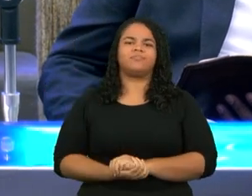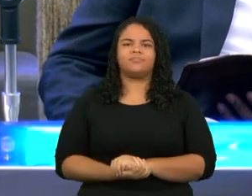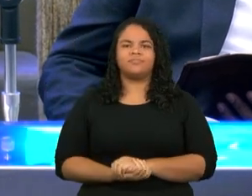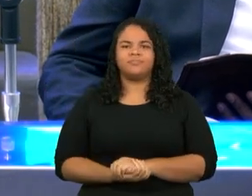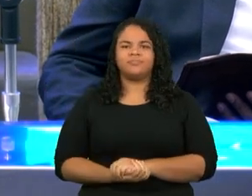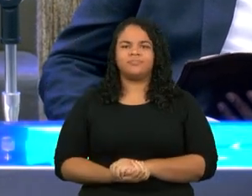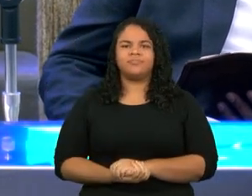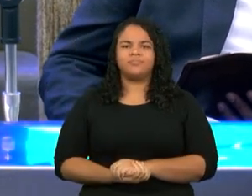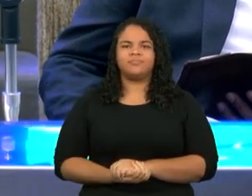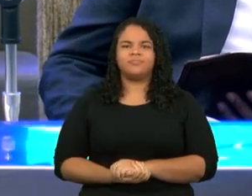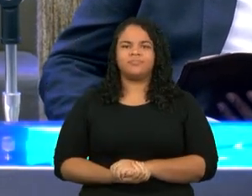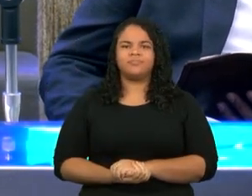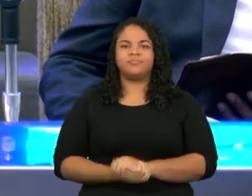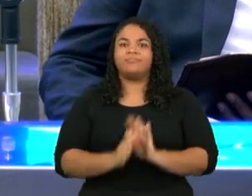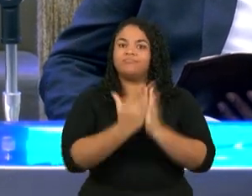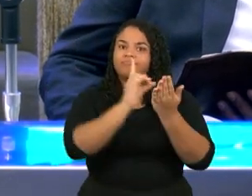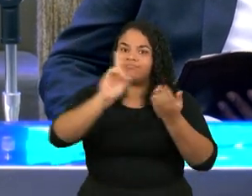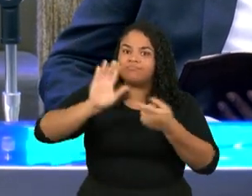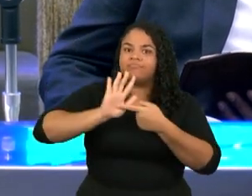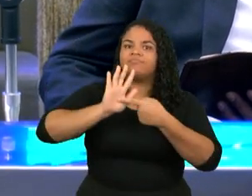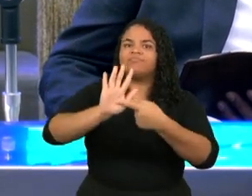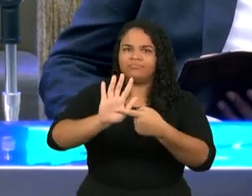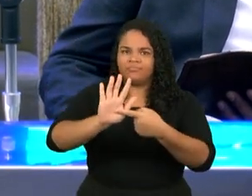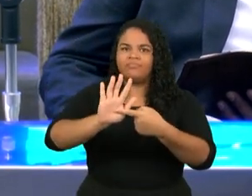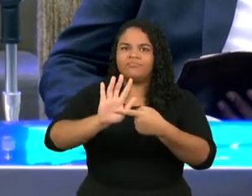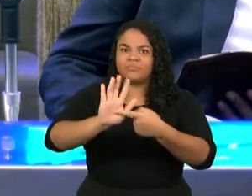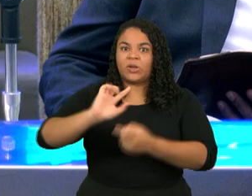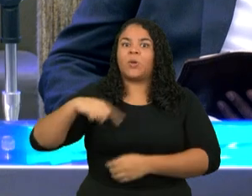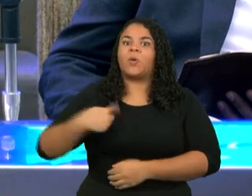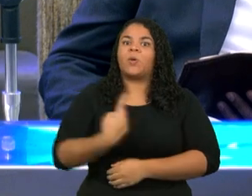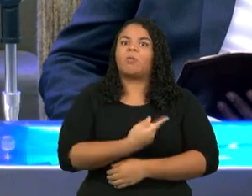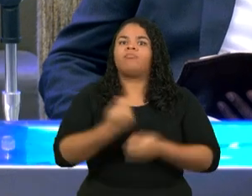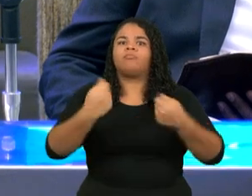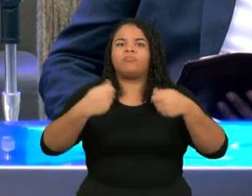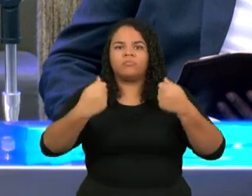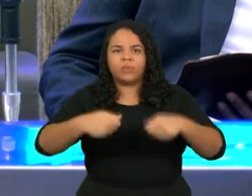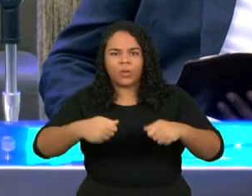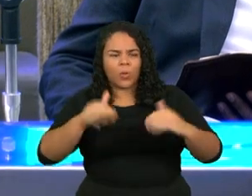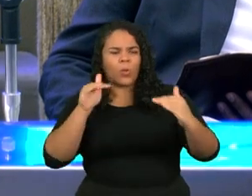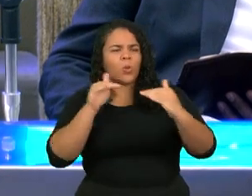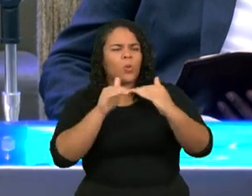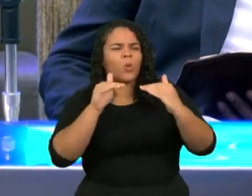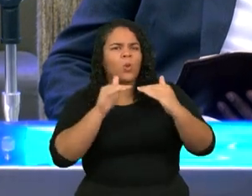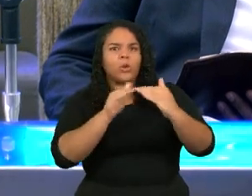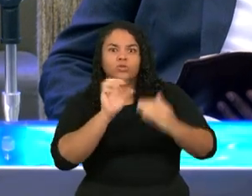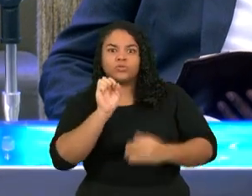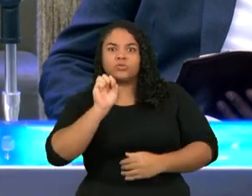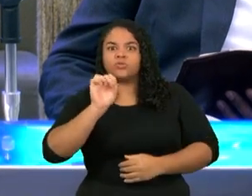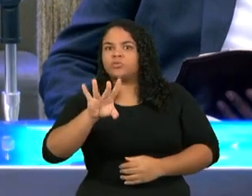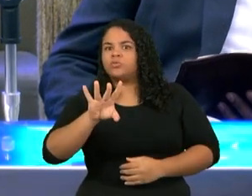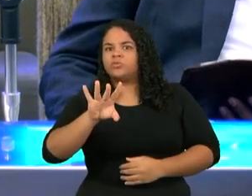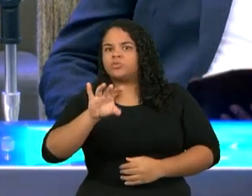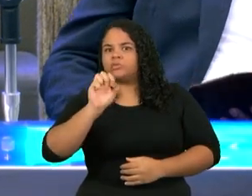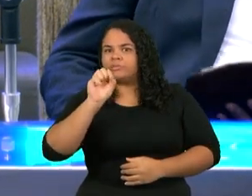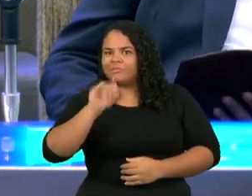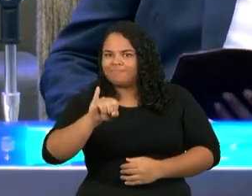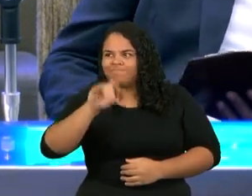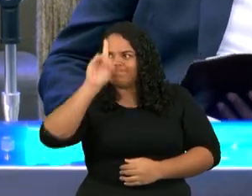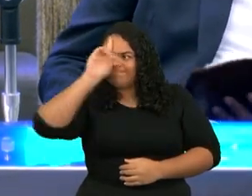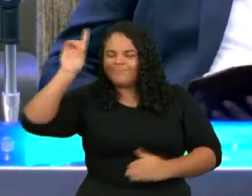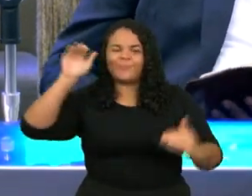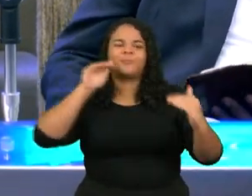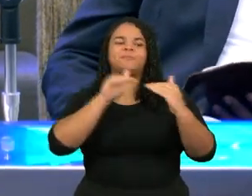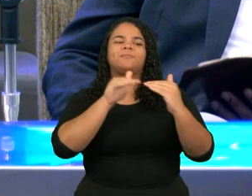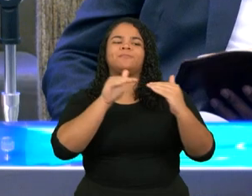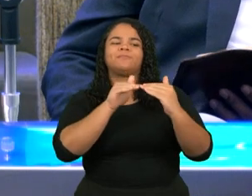aqui aprovando O que é agradável ao Senhor se não é agradável a Deus eu não estou de acordo